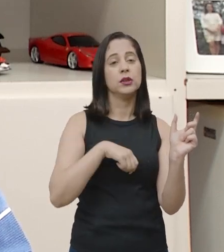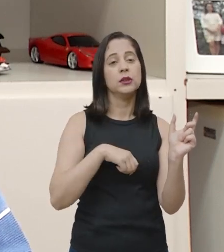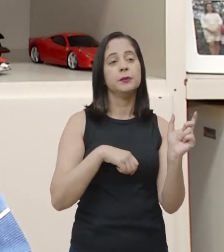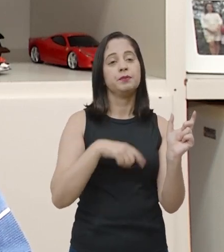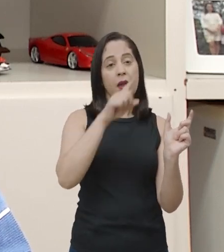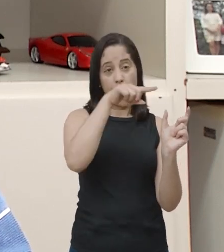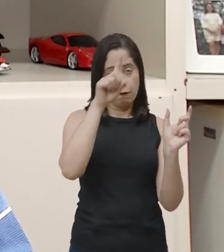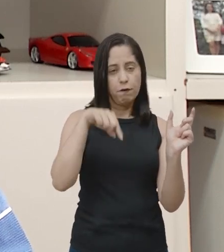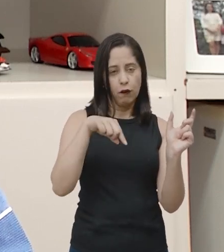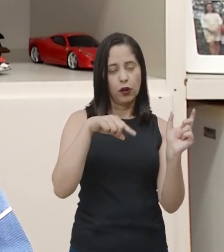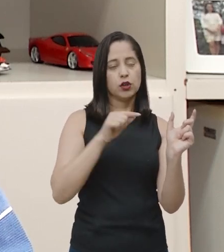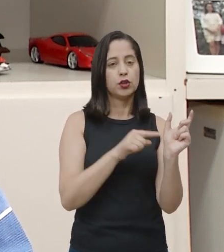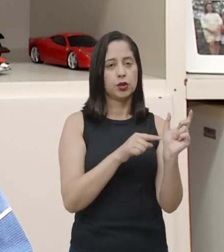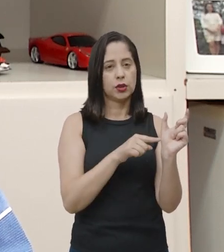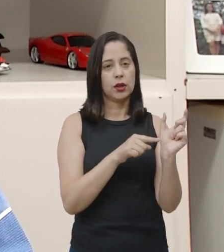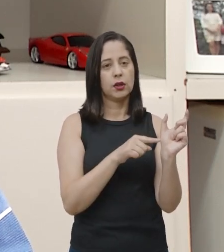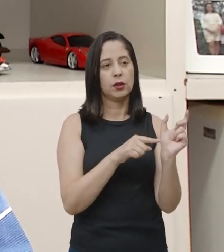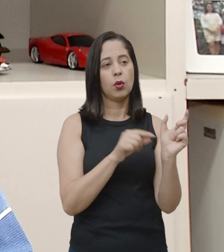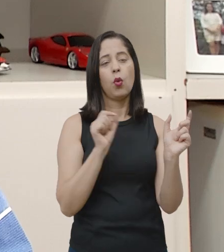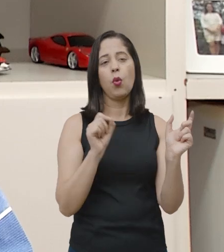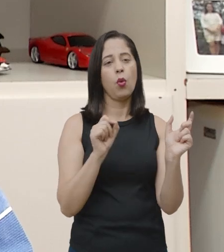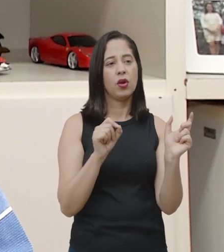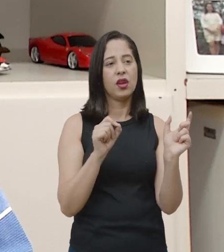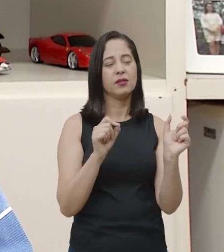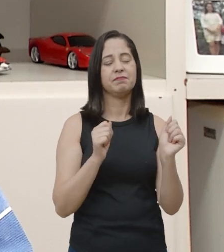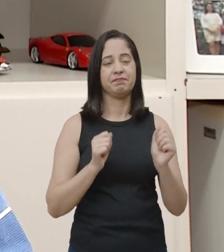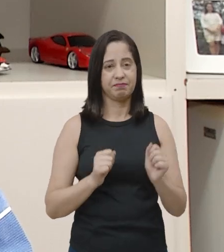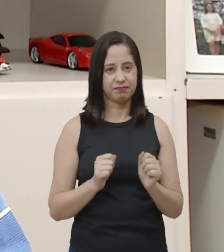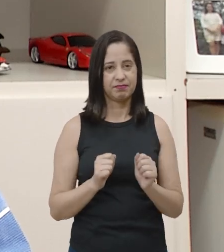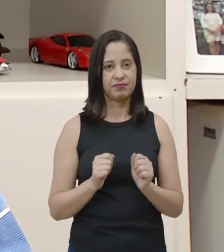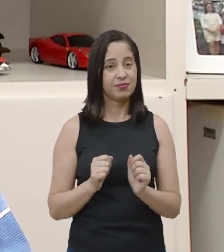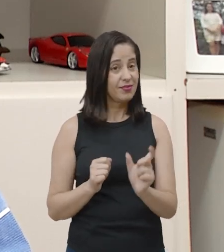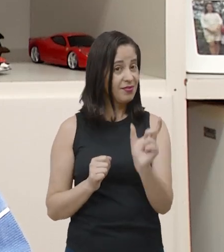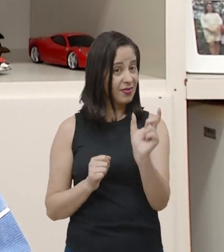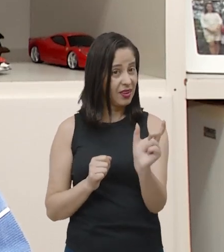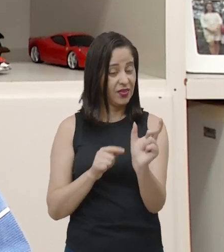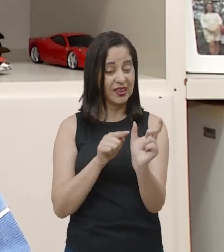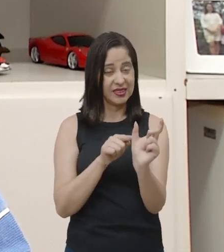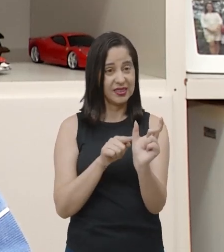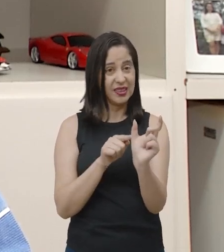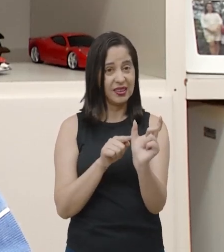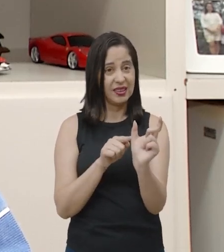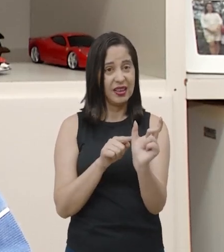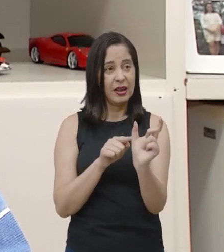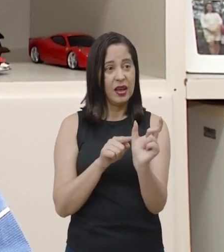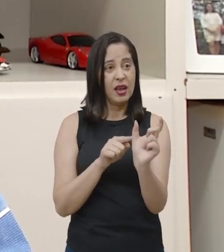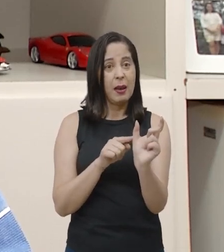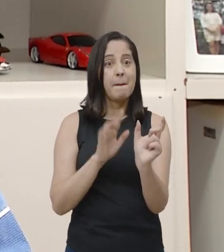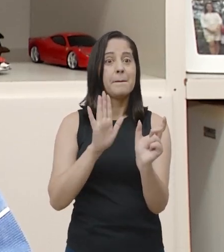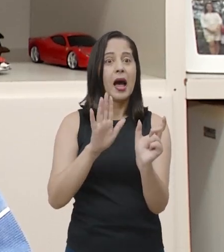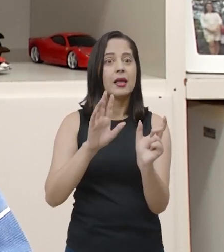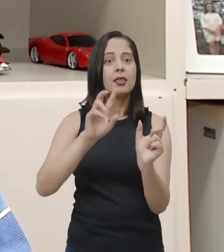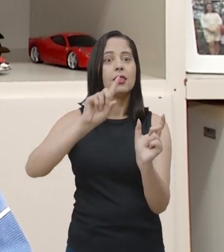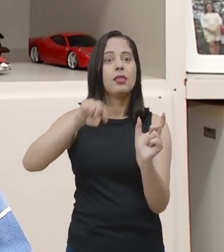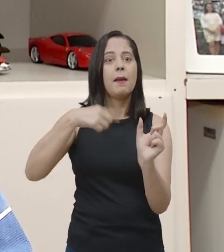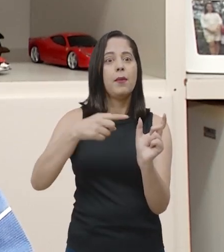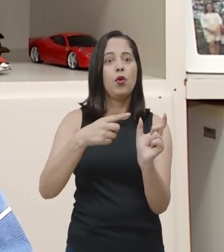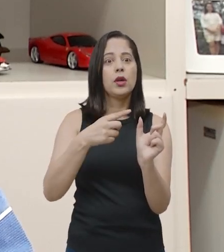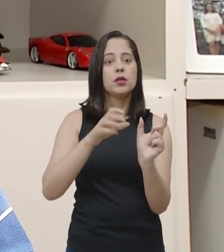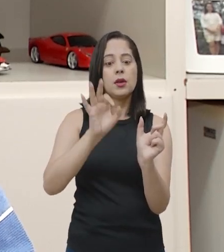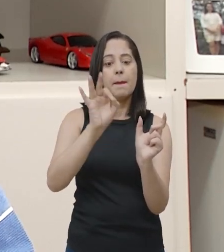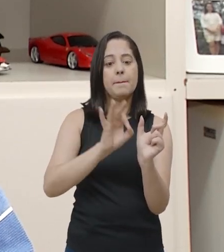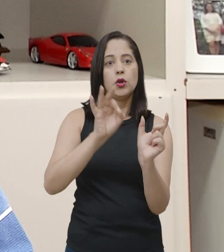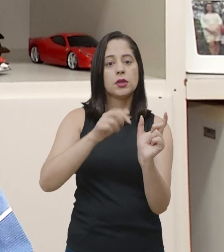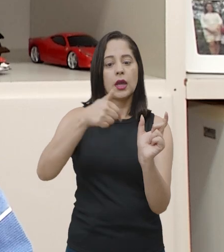do Executivo, né, da Prefeitura Municipal, é que esse valor é oferecido e é descontado